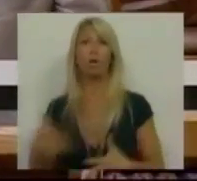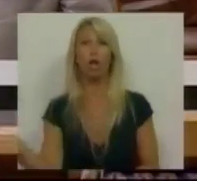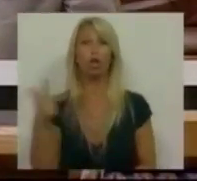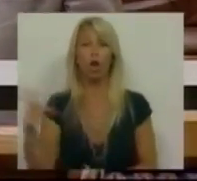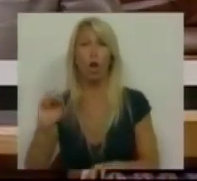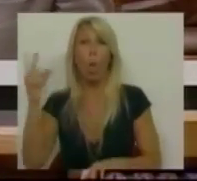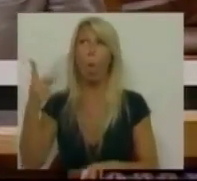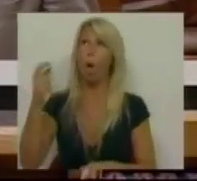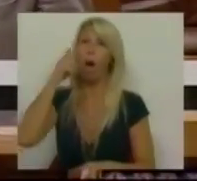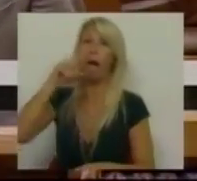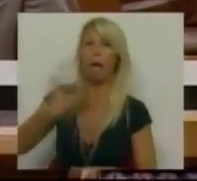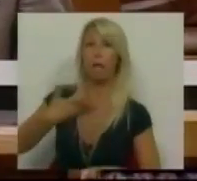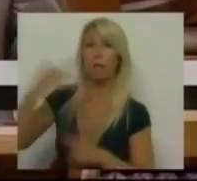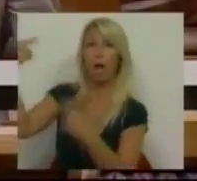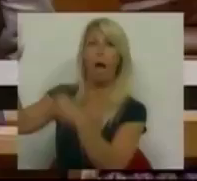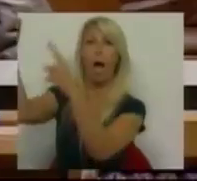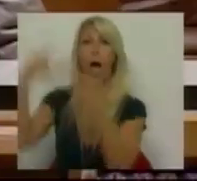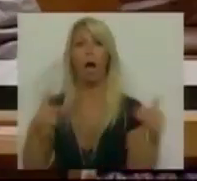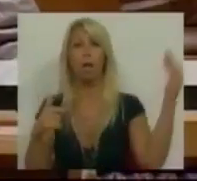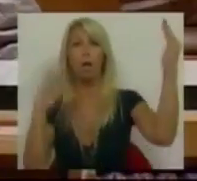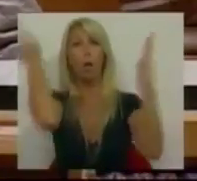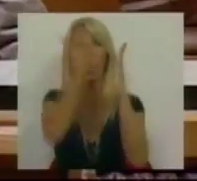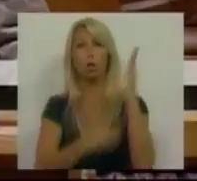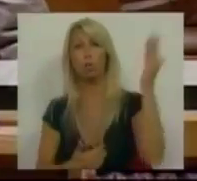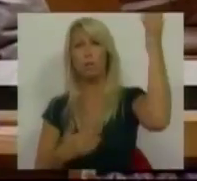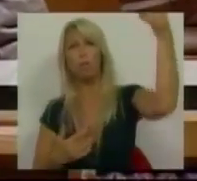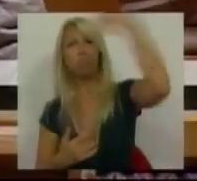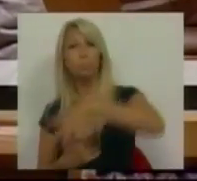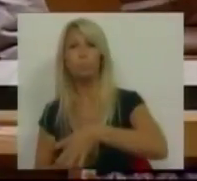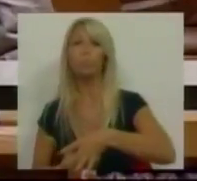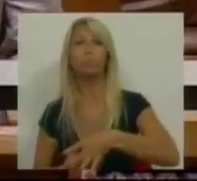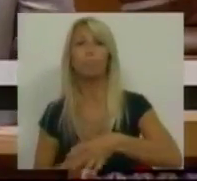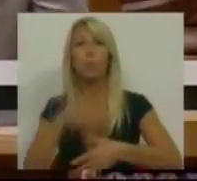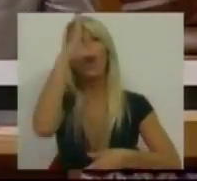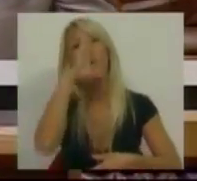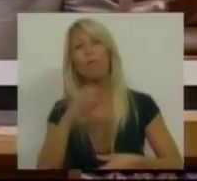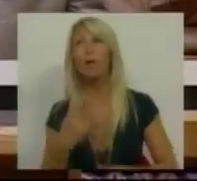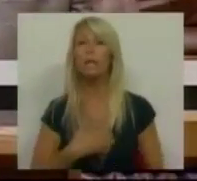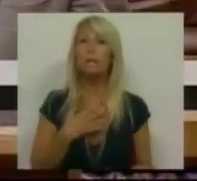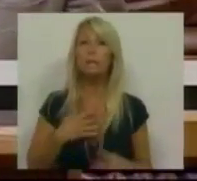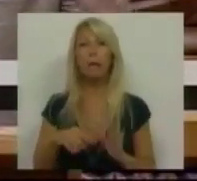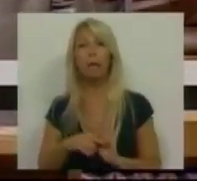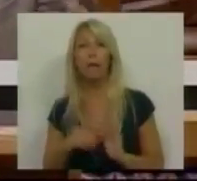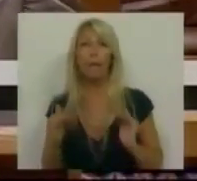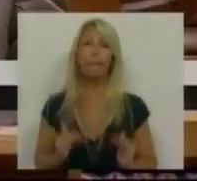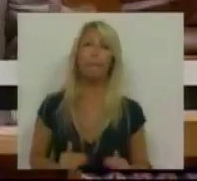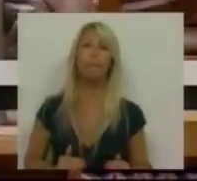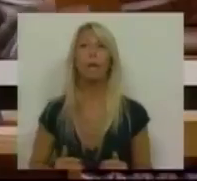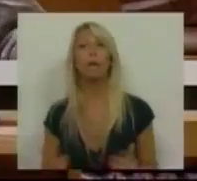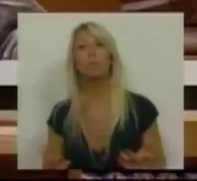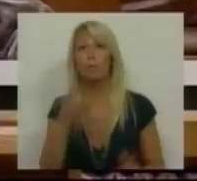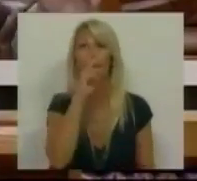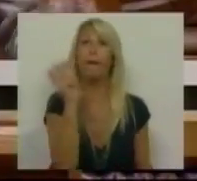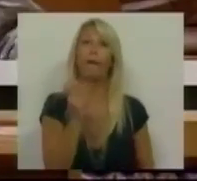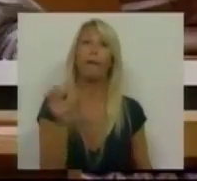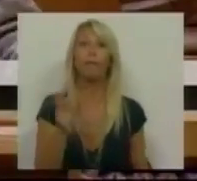dos credores, é o mesmo Governo que se minora, que fragiliza a sua posição e que se assume no solista do